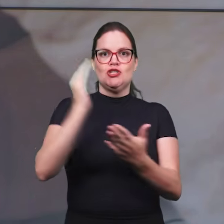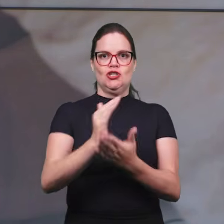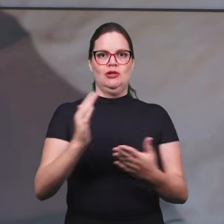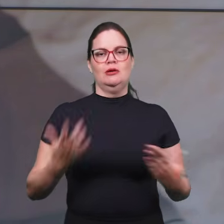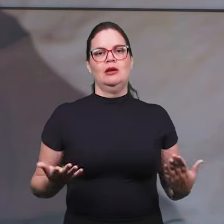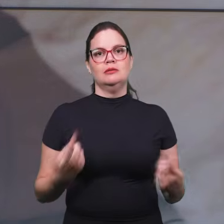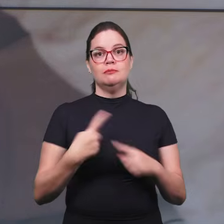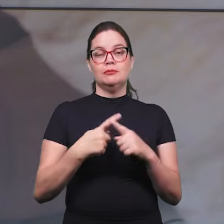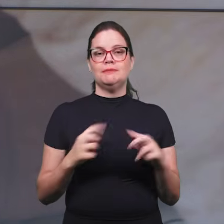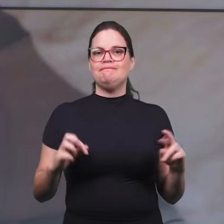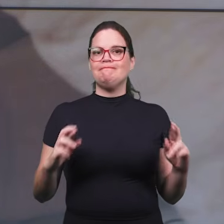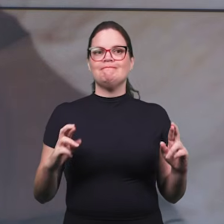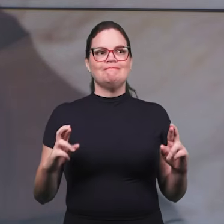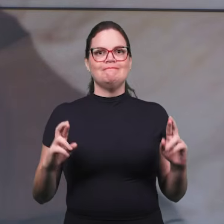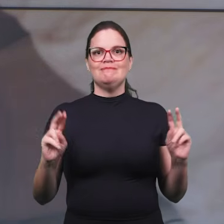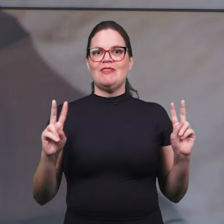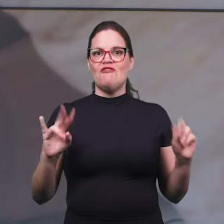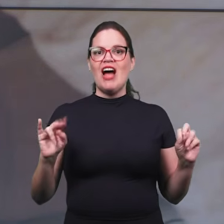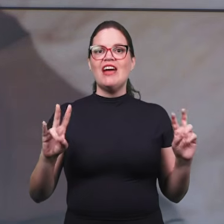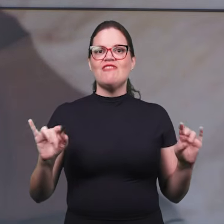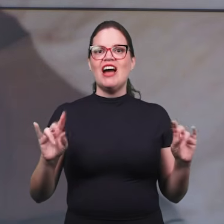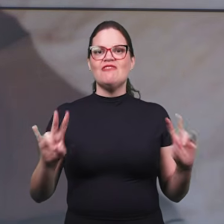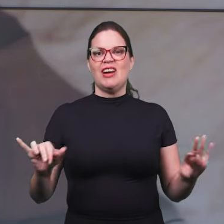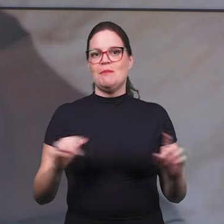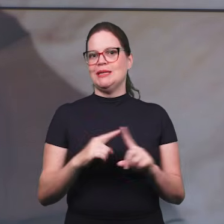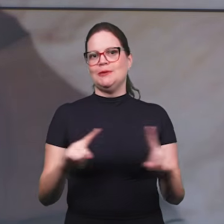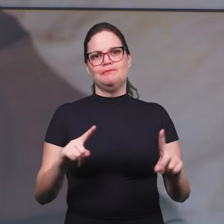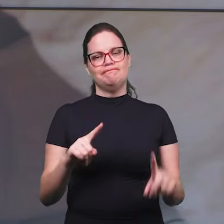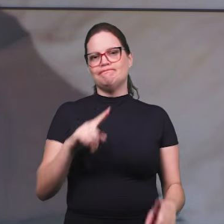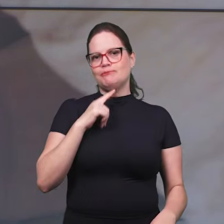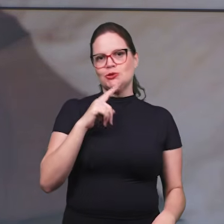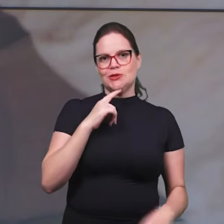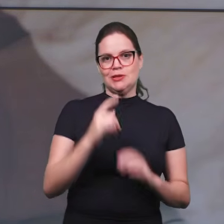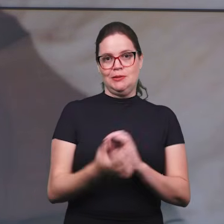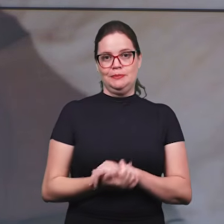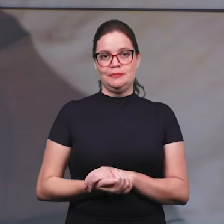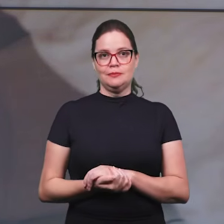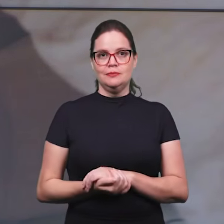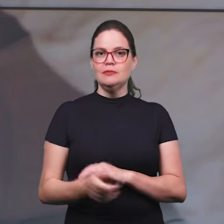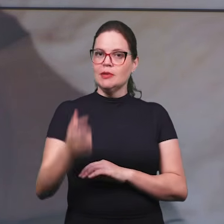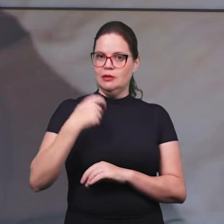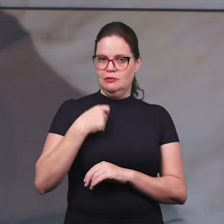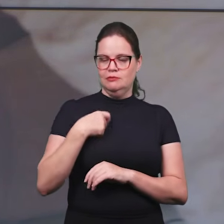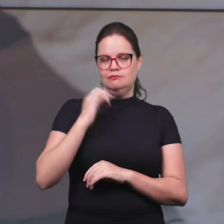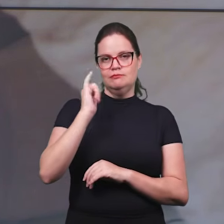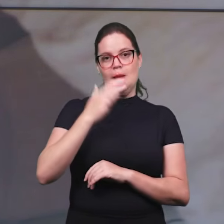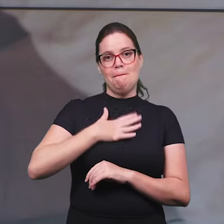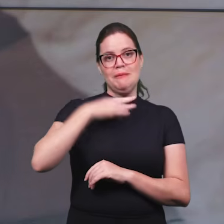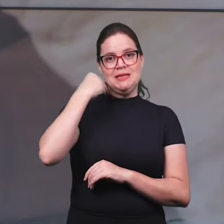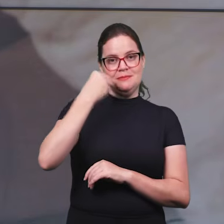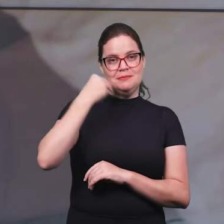Você criou uma expectativa que não era real. E aqui, falando um pouco da minha